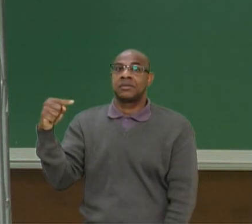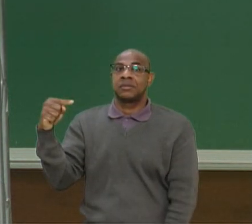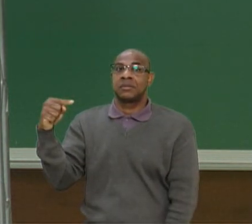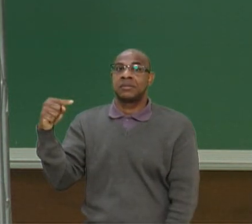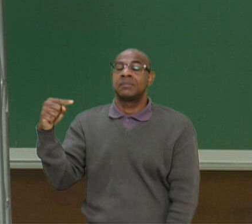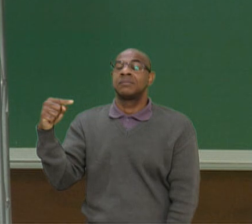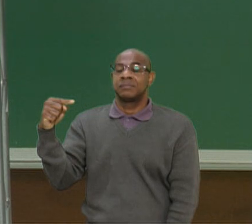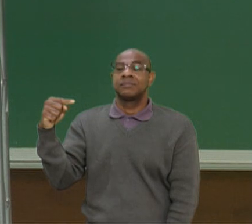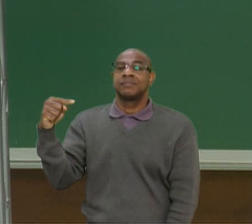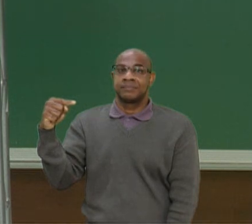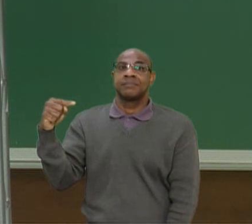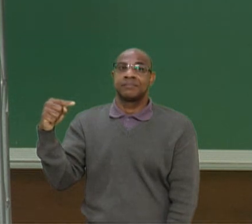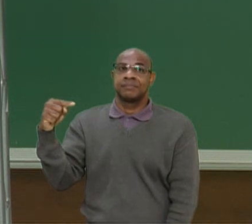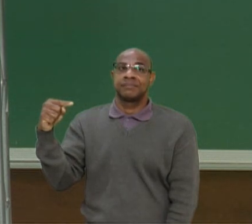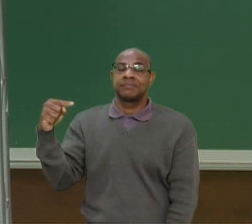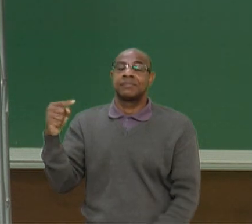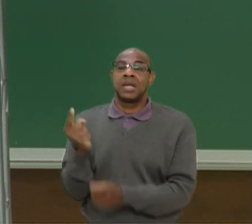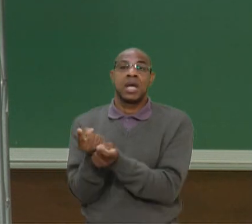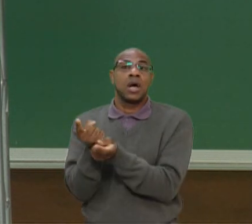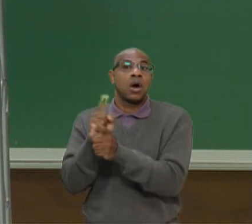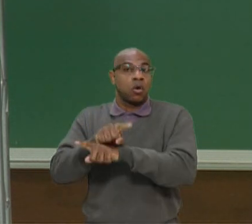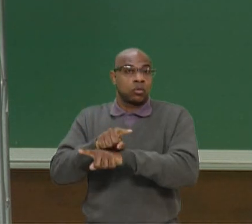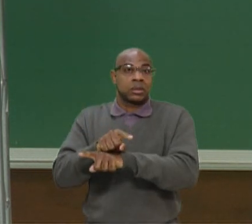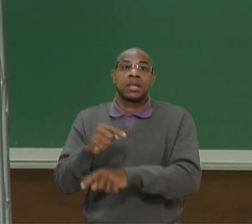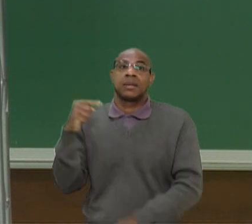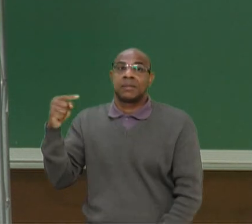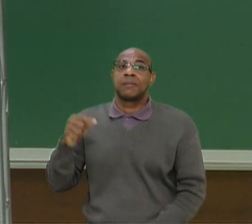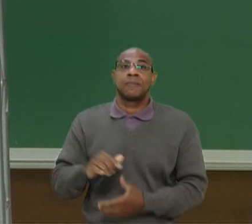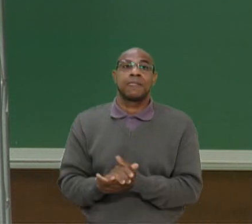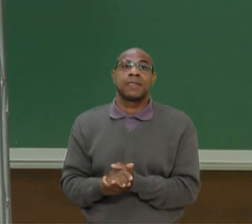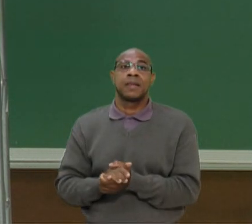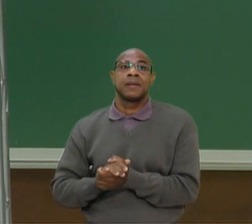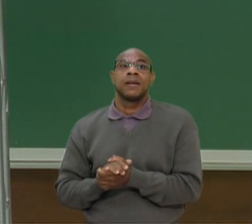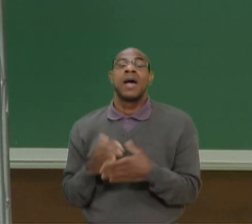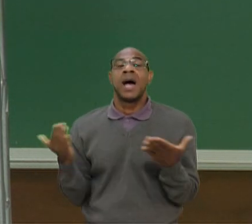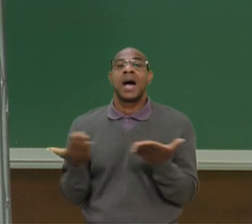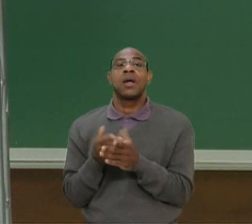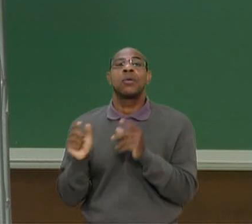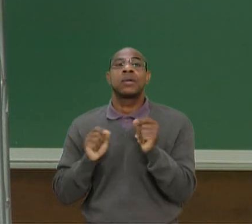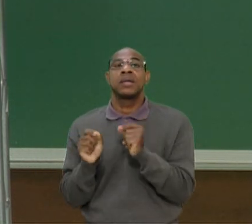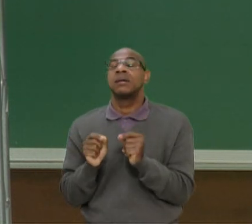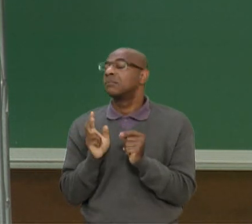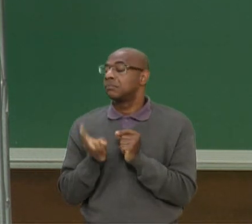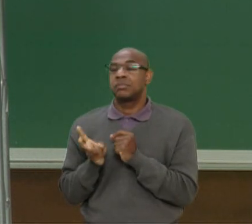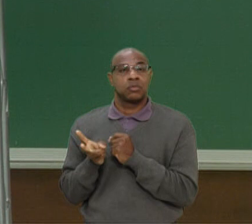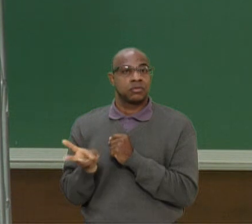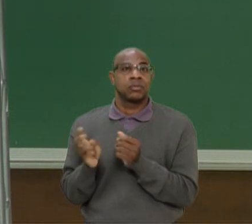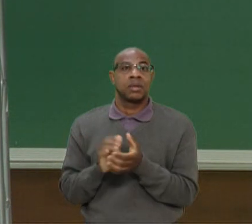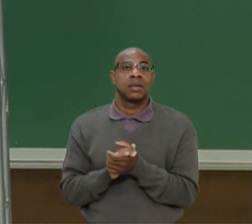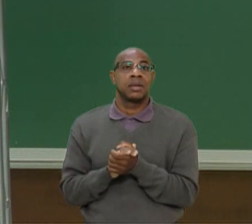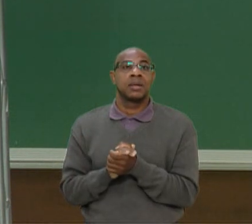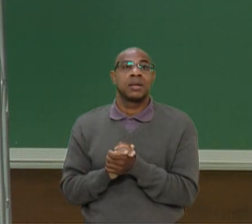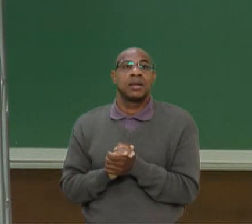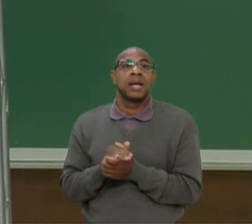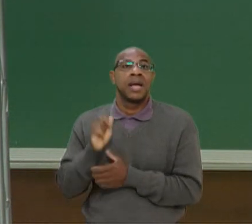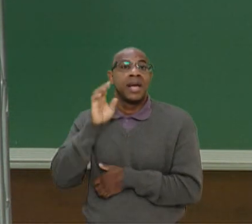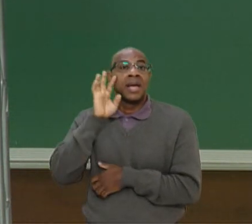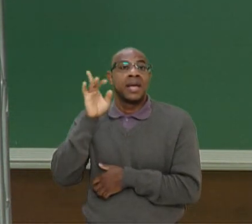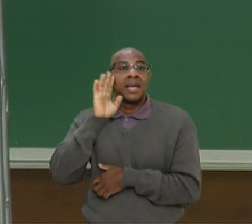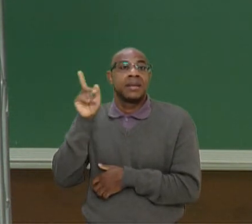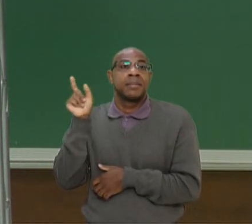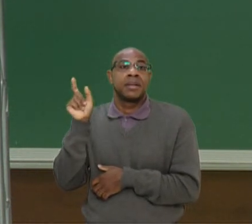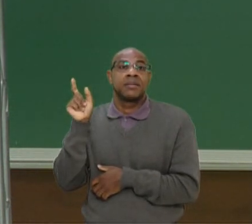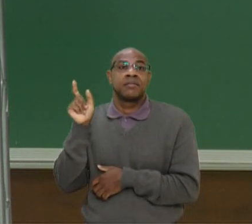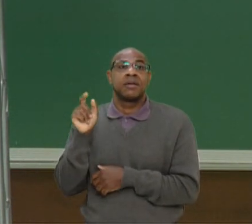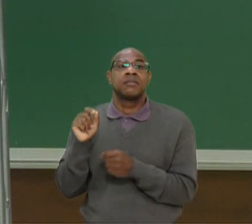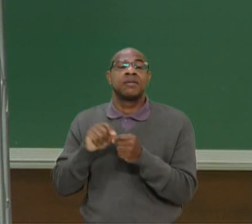nós estamos trabalhando com o oposto, que muda a parte imaginária. Agora nós vamos fazer a mesma coisa. Vamos